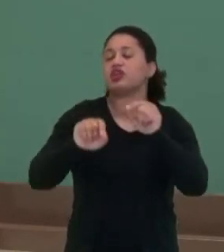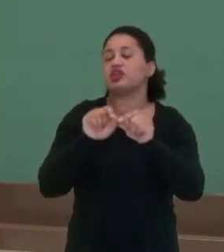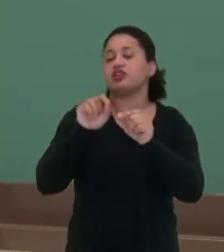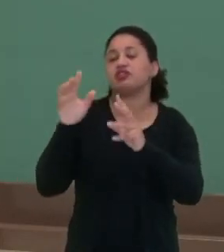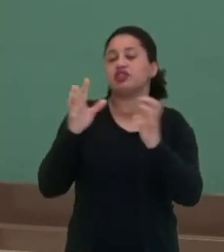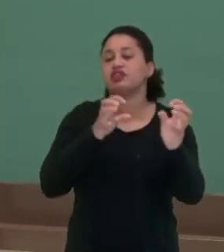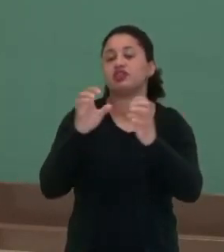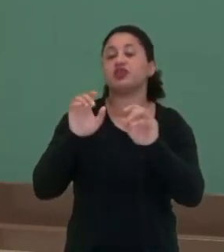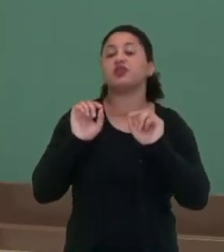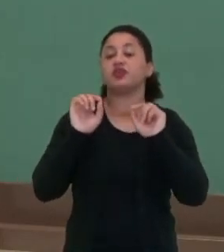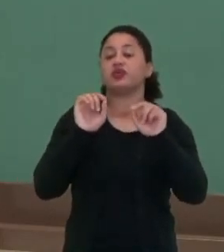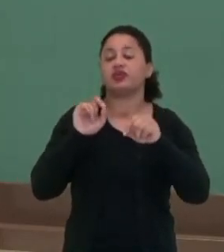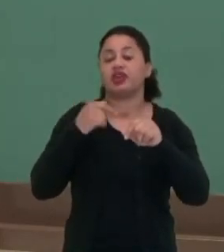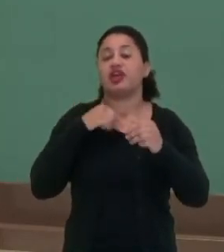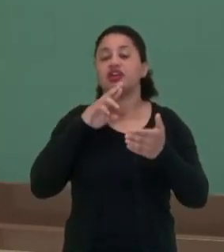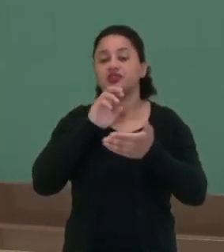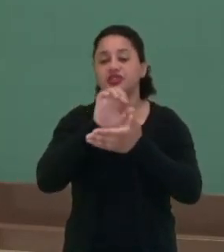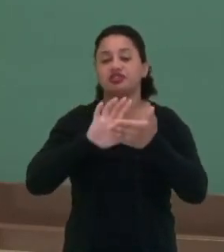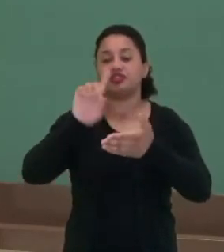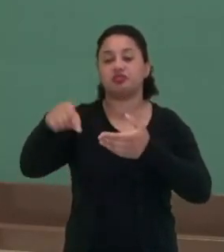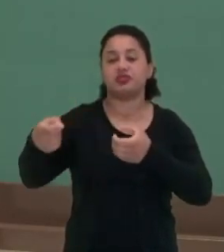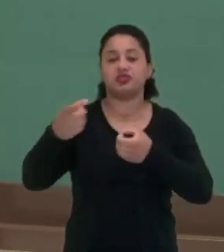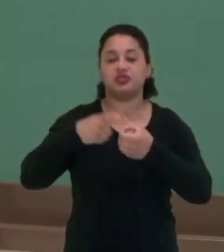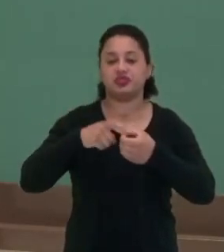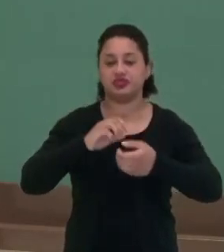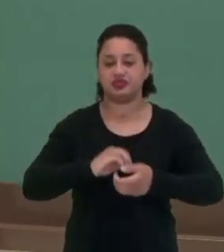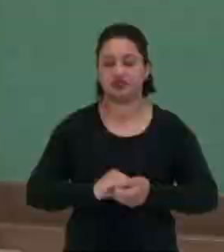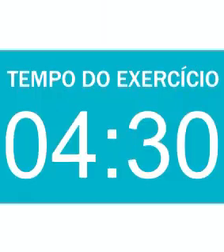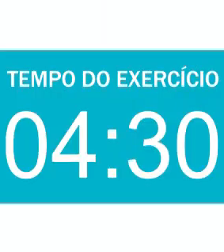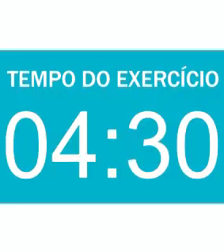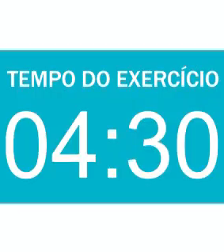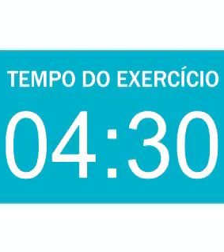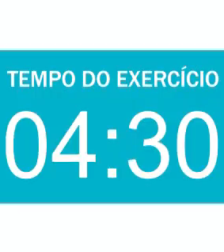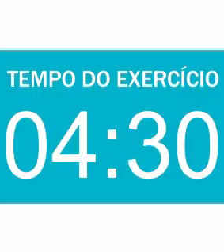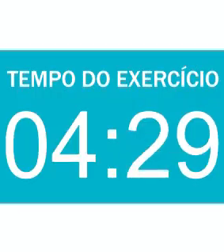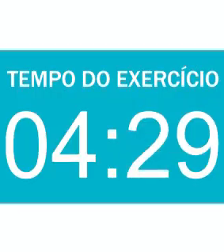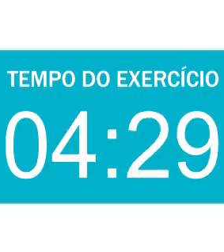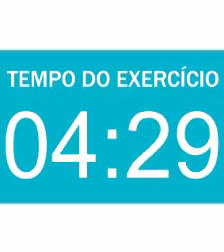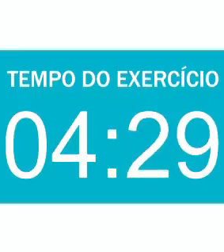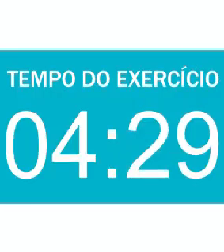conflito no Iraque. Reloginho na tela e a gente está aguardando você!